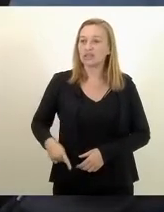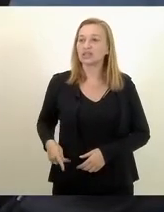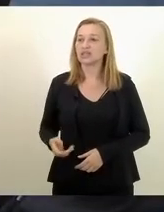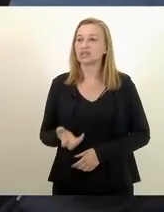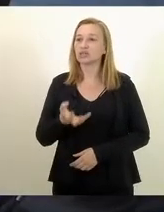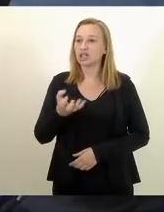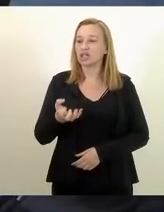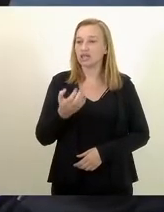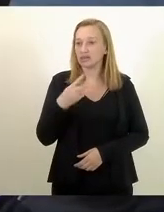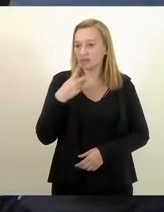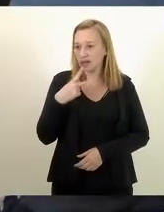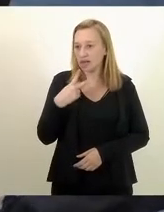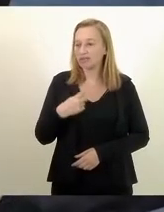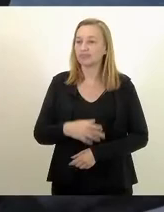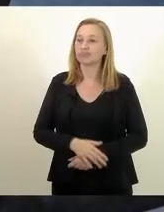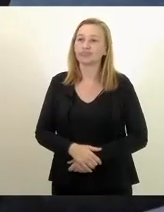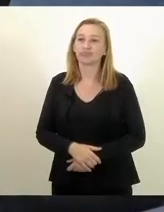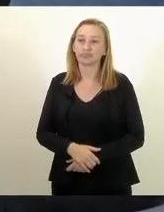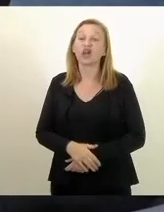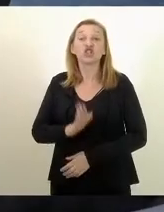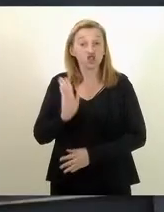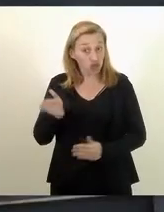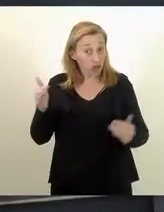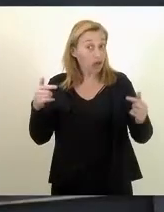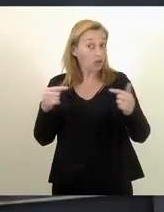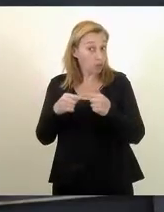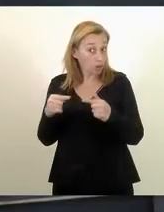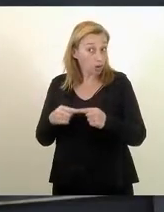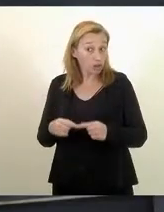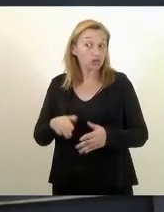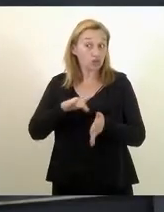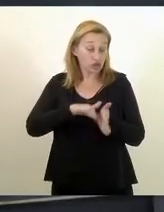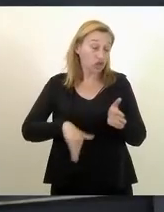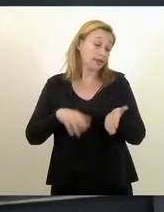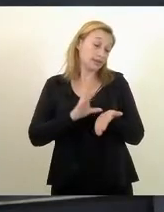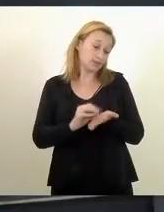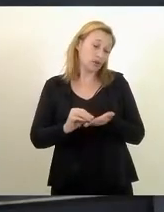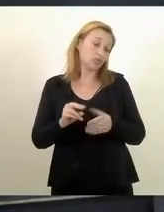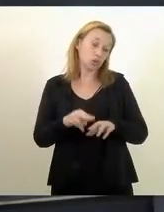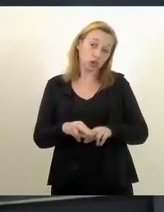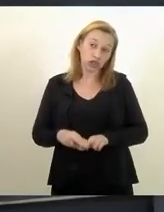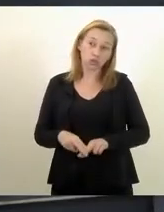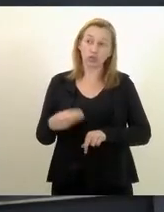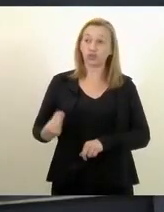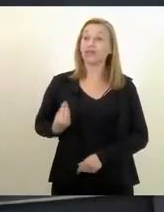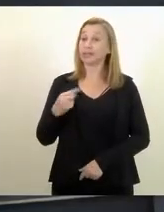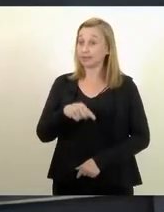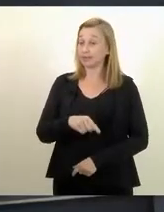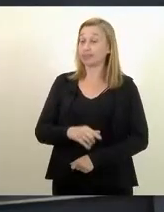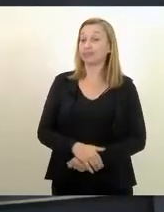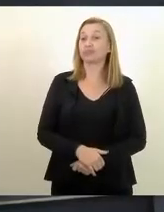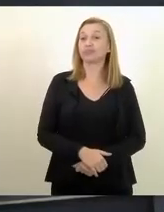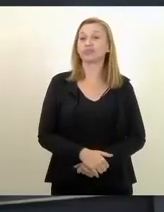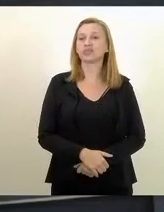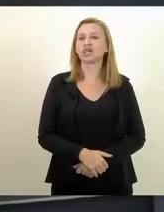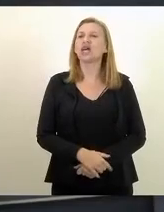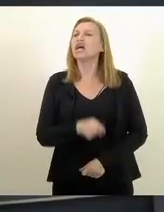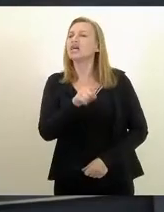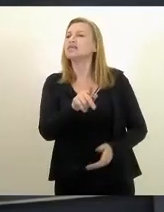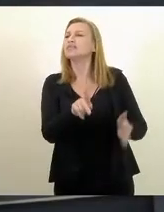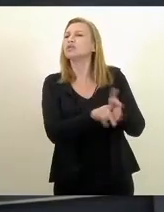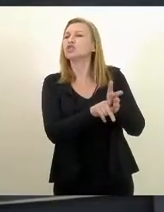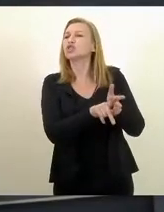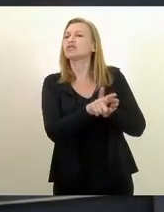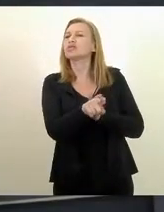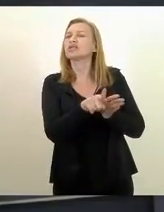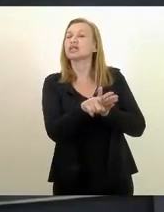ponderação já concordando com a retirada de pauta por isso vim aqui esse projeto